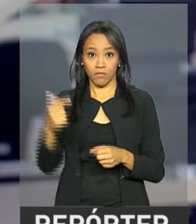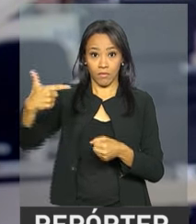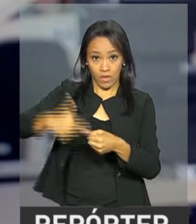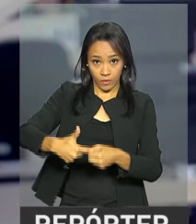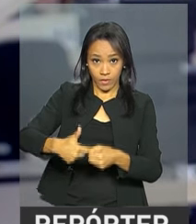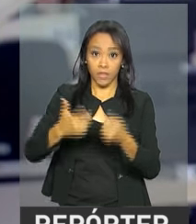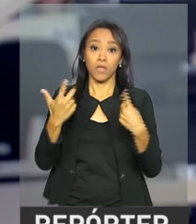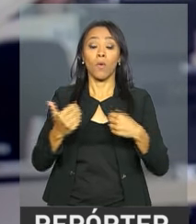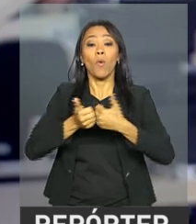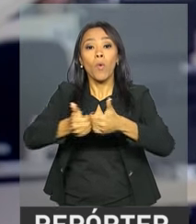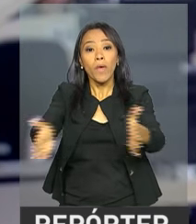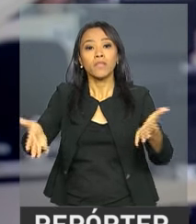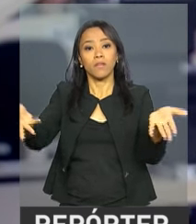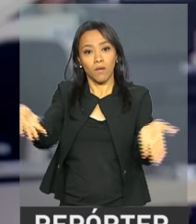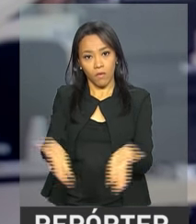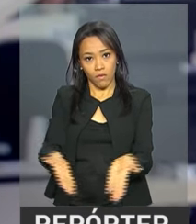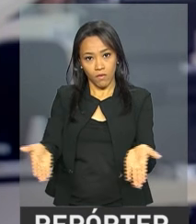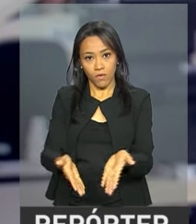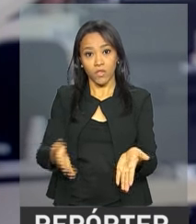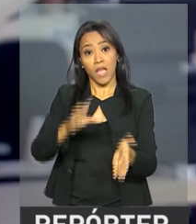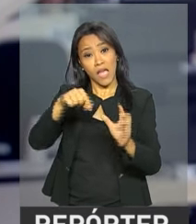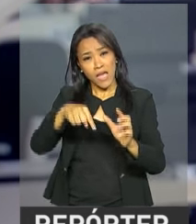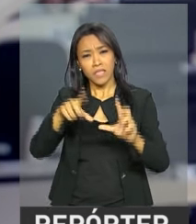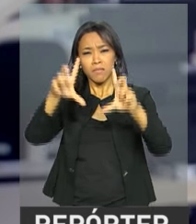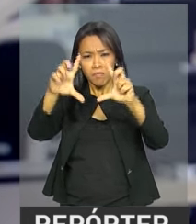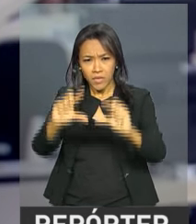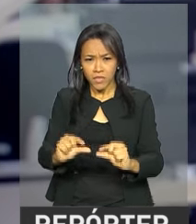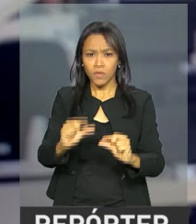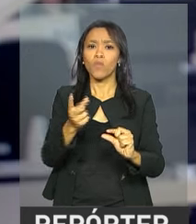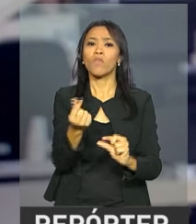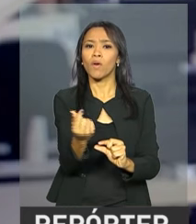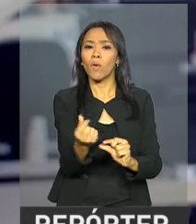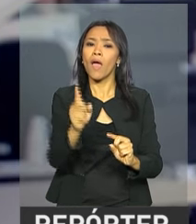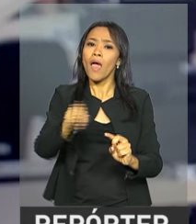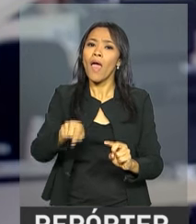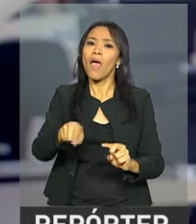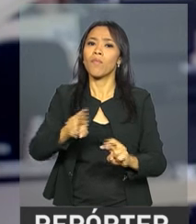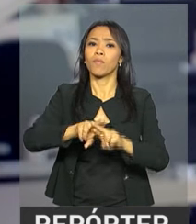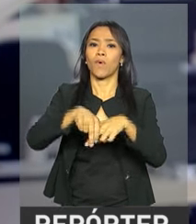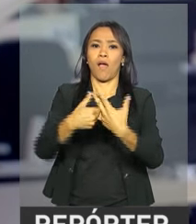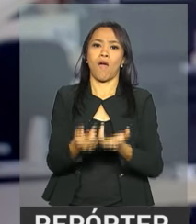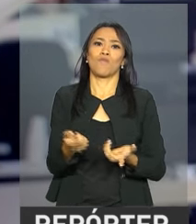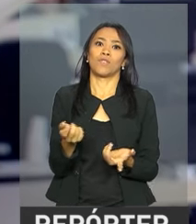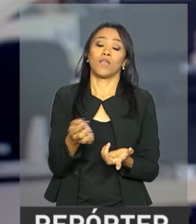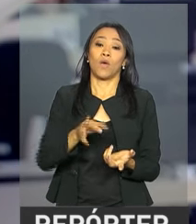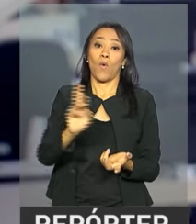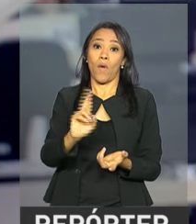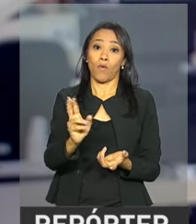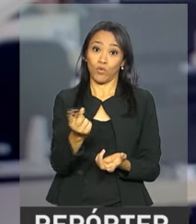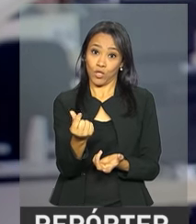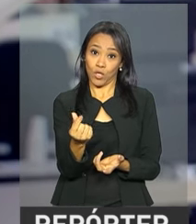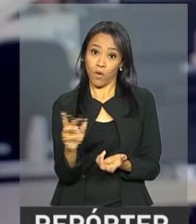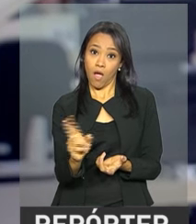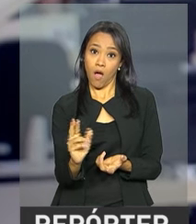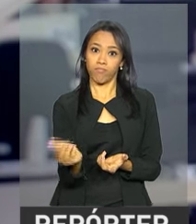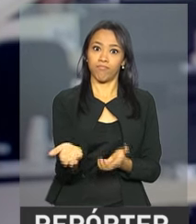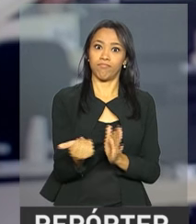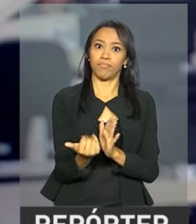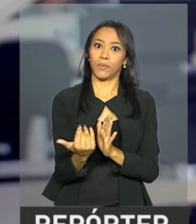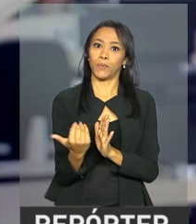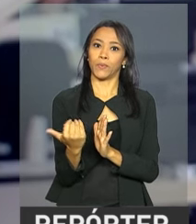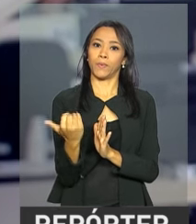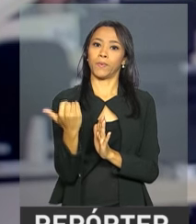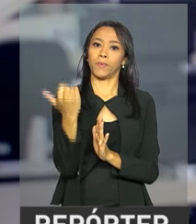a ser aplicados a partir de hoje a redução se deve Principalmente ao efeito da valorização do real desde a última revisão de preços por